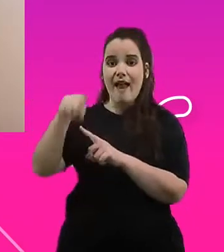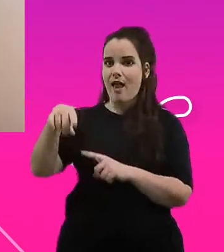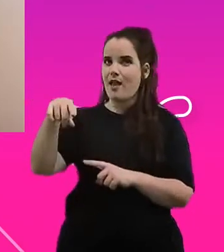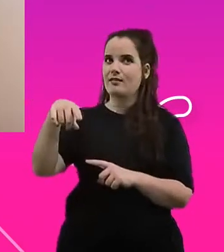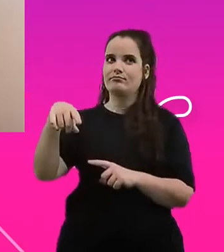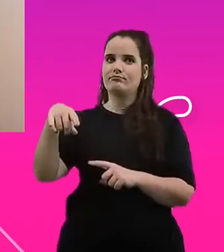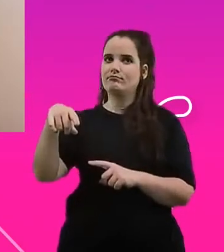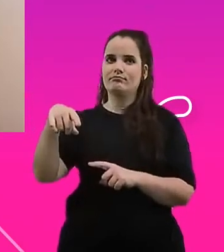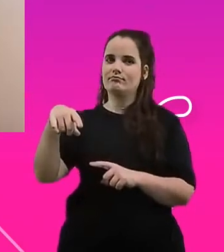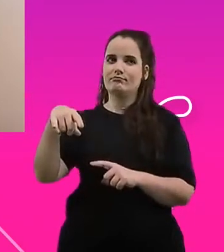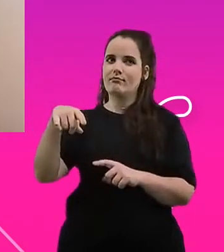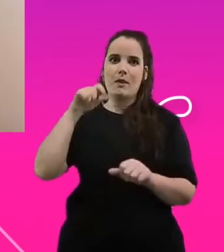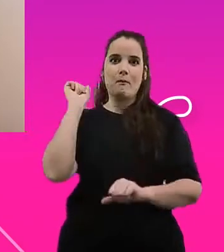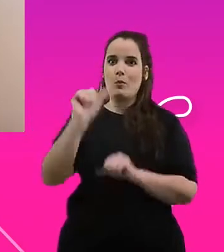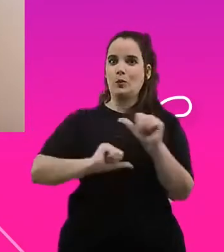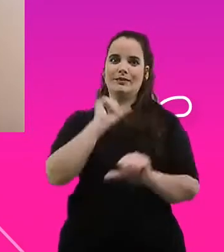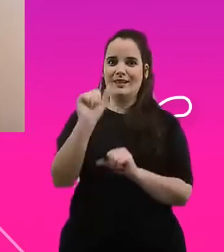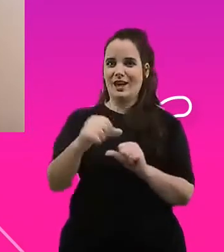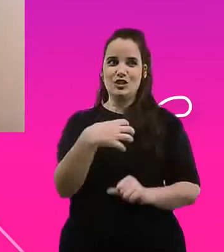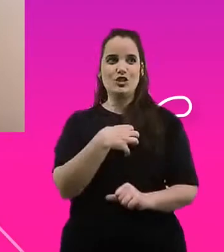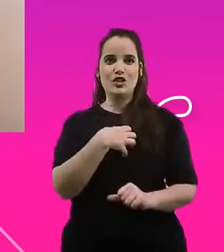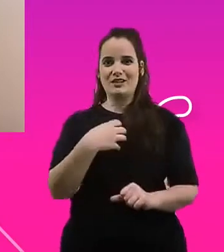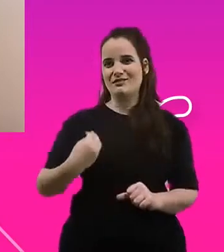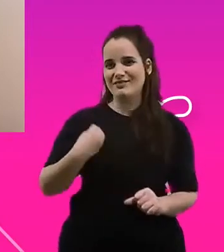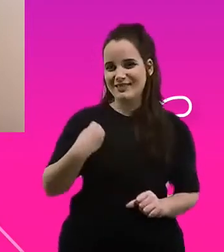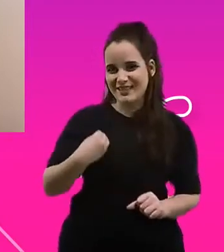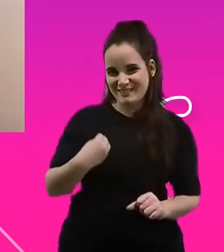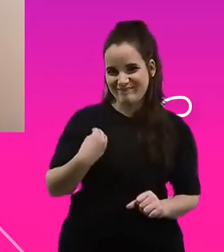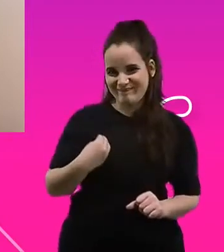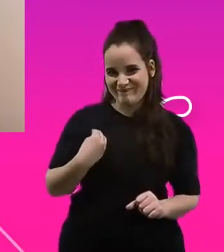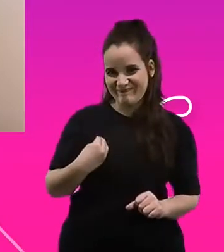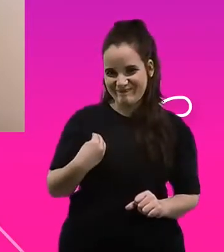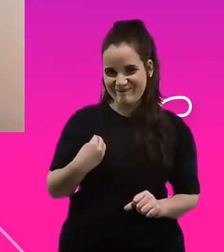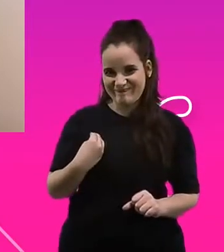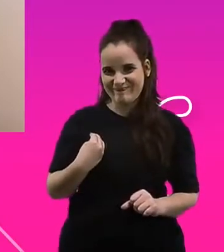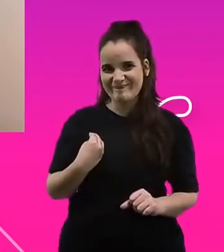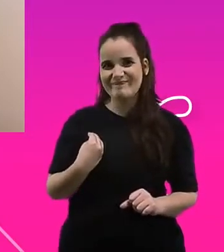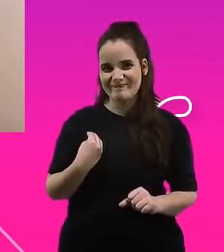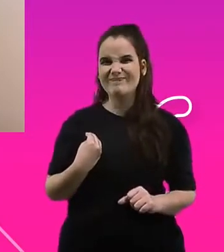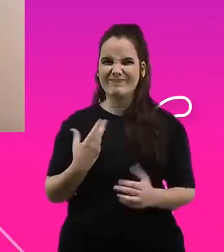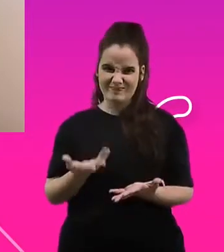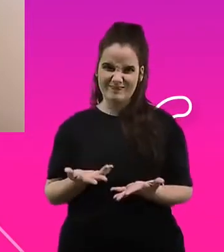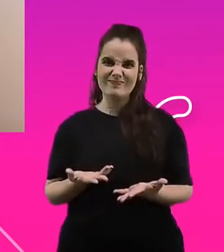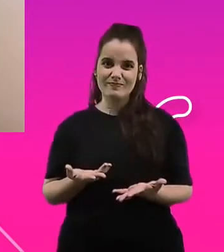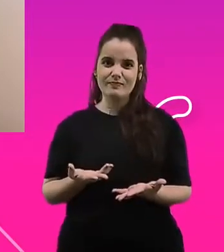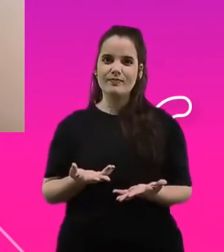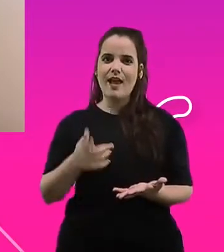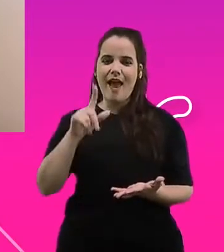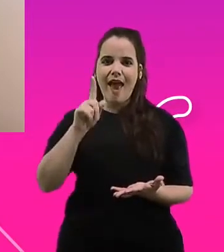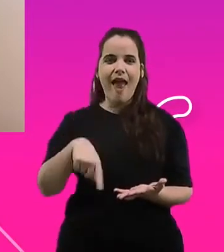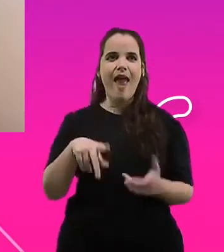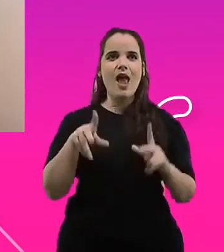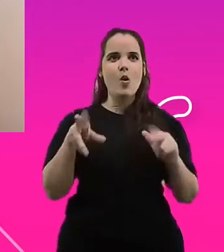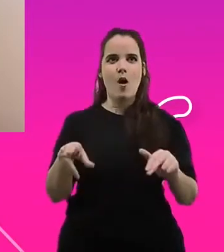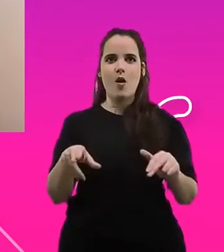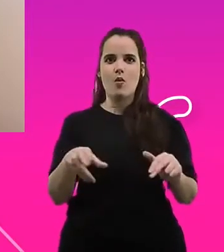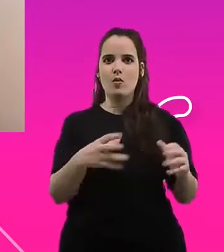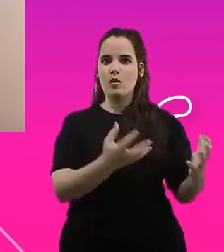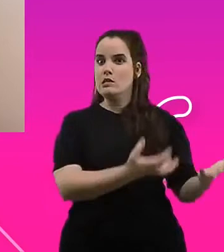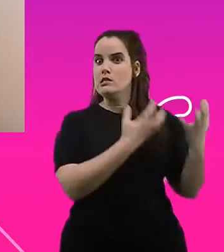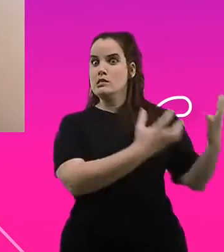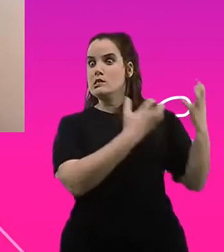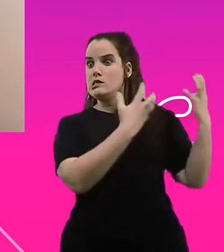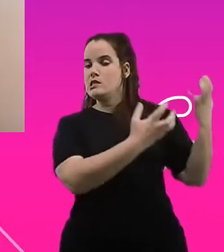para depois a gente... Enfim, eu acho que é um lugar para se encontrar, sabe? Uma negativa quanto a esse ritmo de